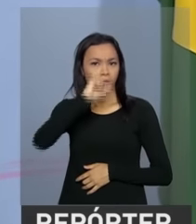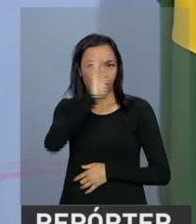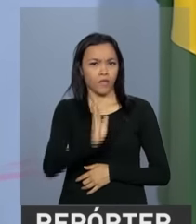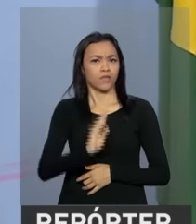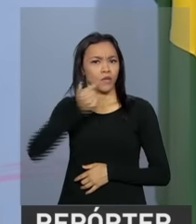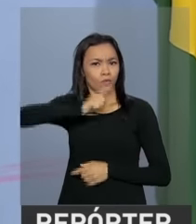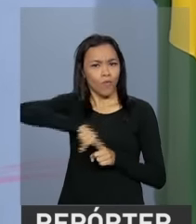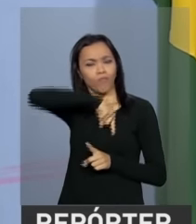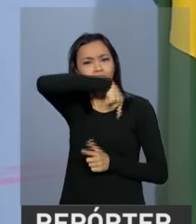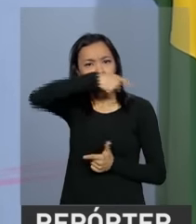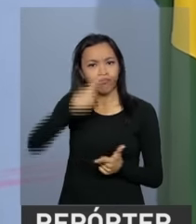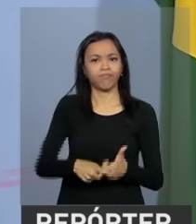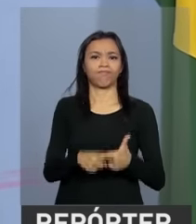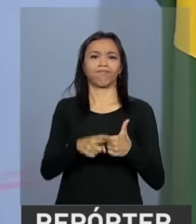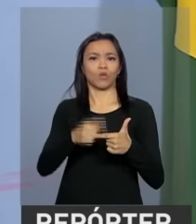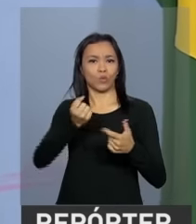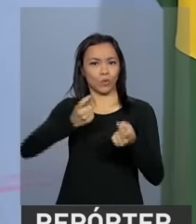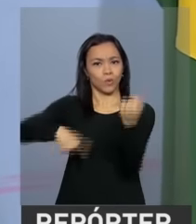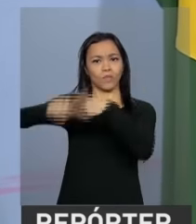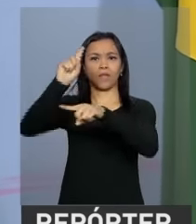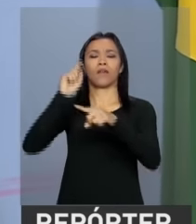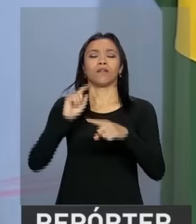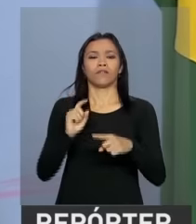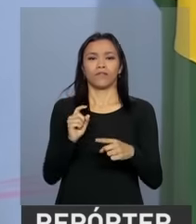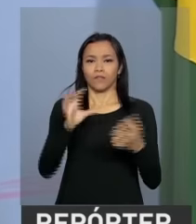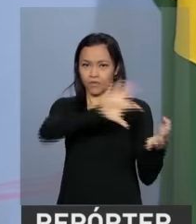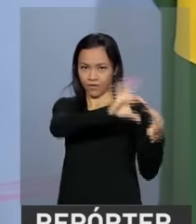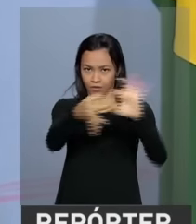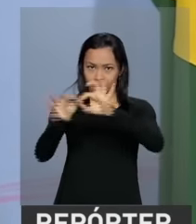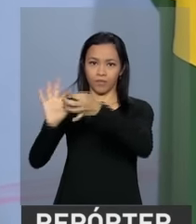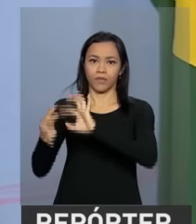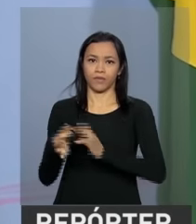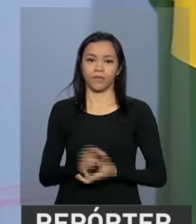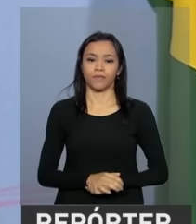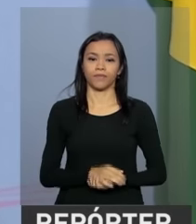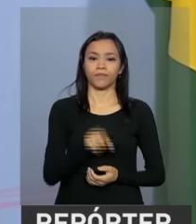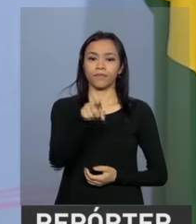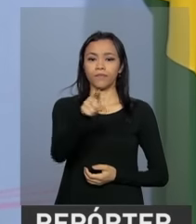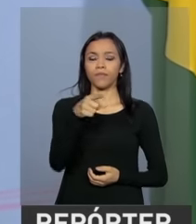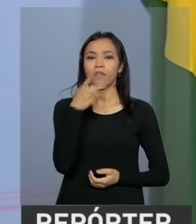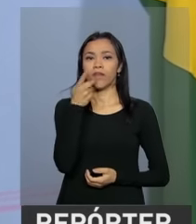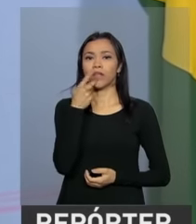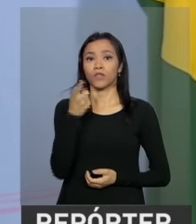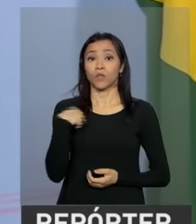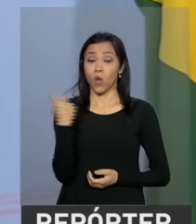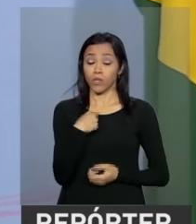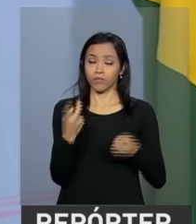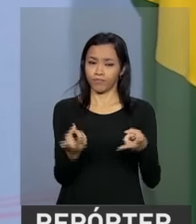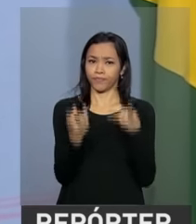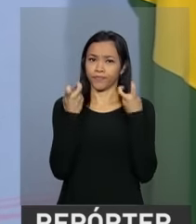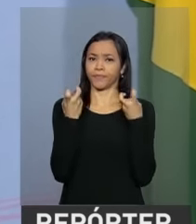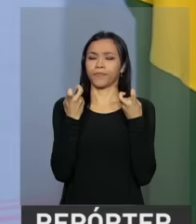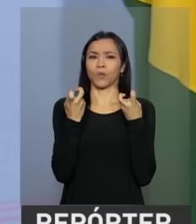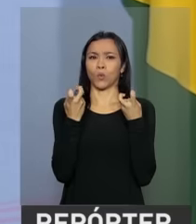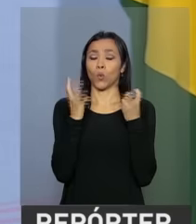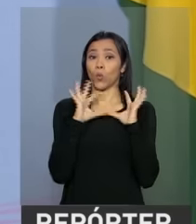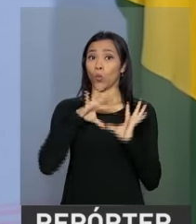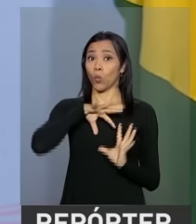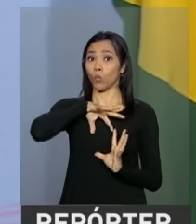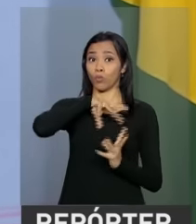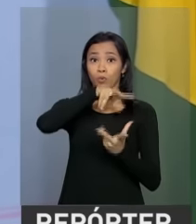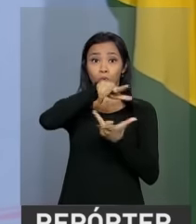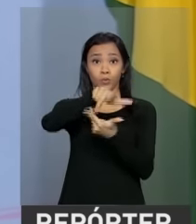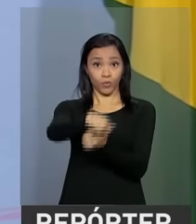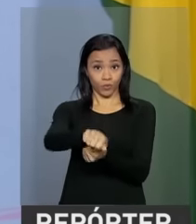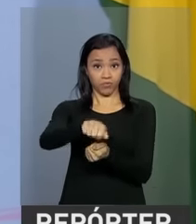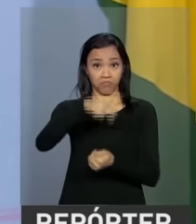nos jogos paralímpicos o sucesso das Olimpíadas e nós verificamos Como de fato o mundo todo